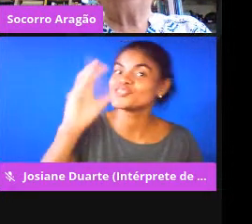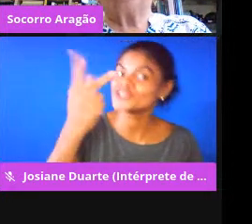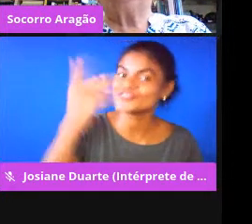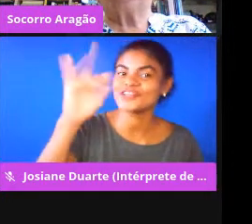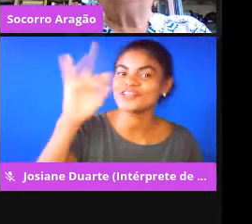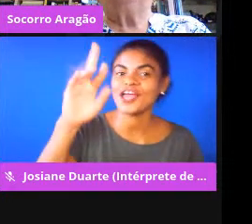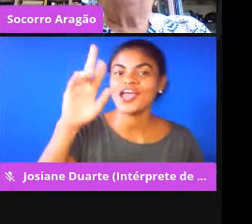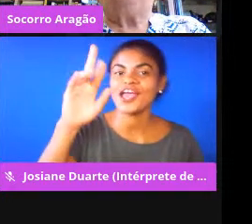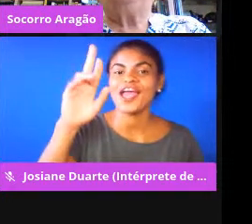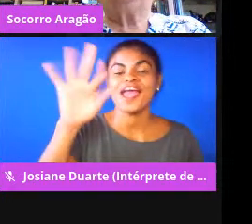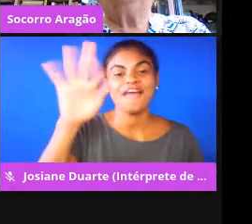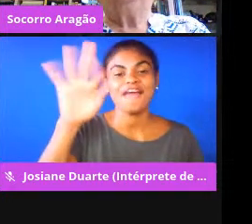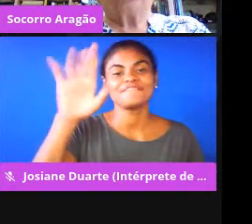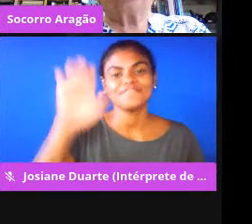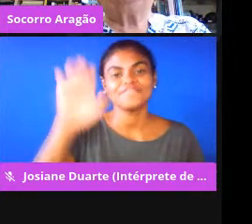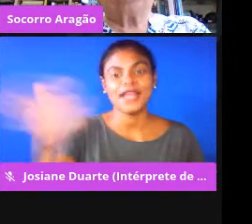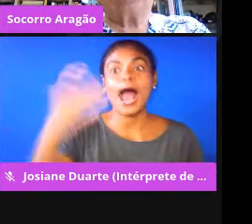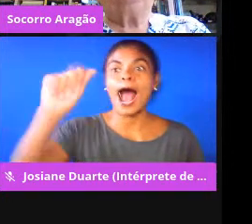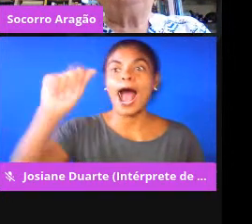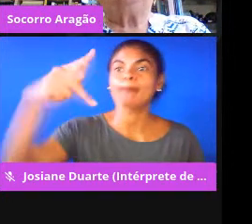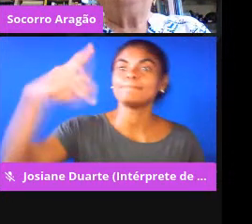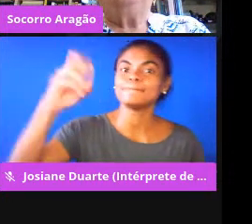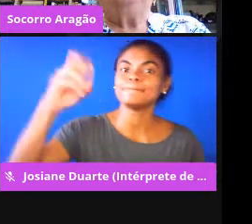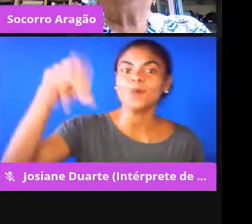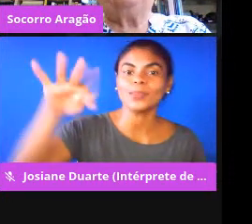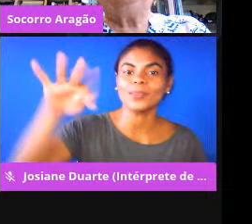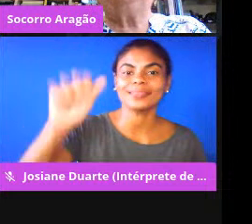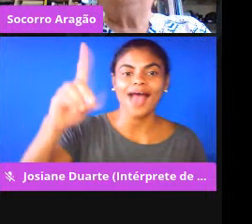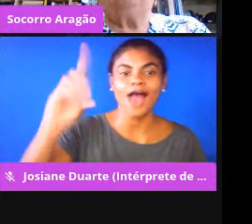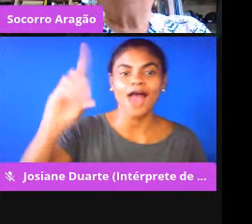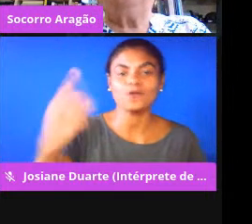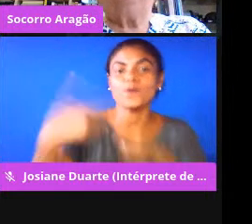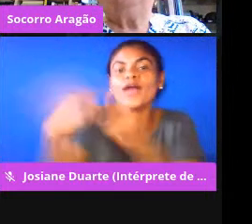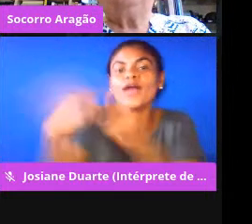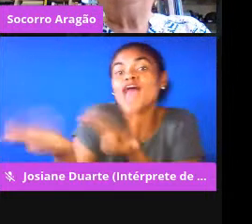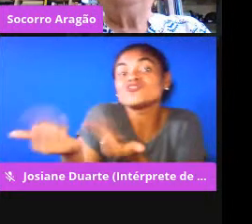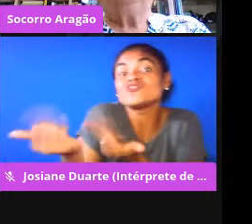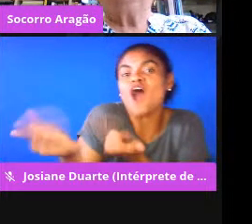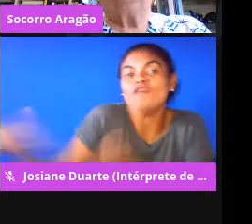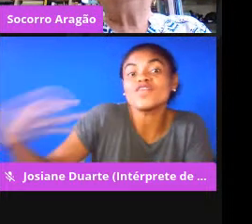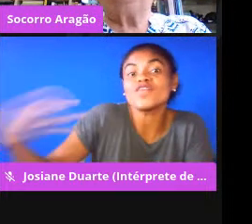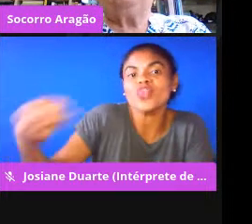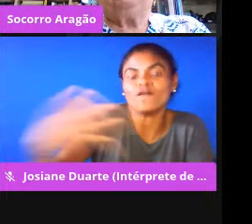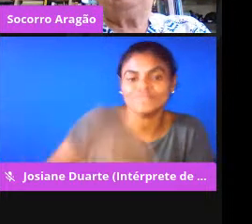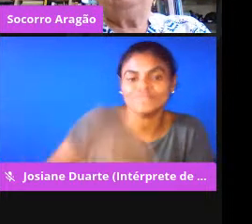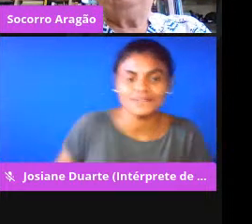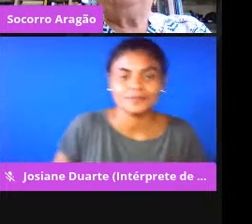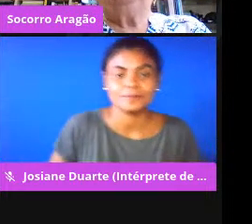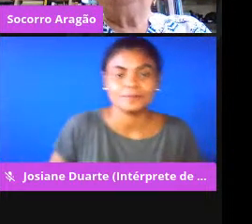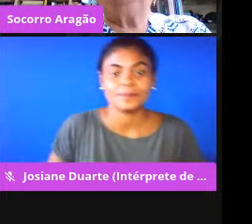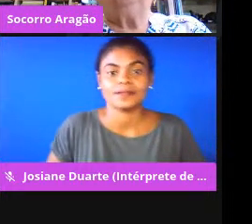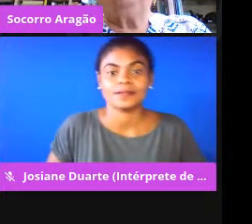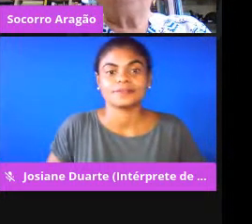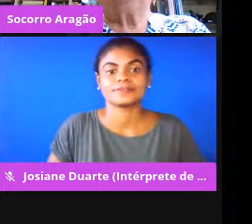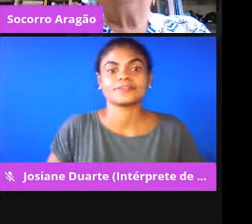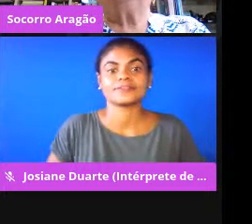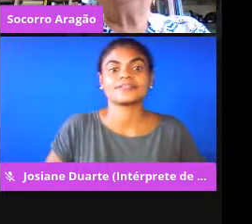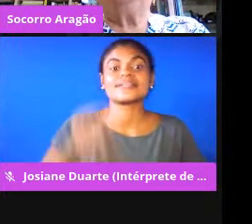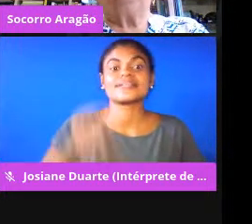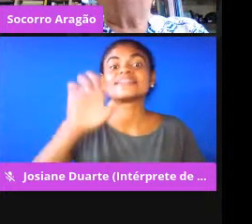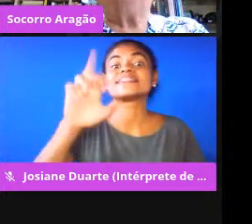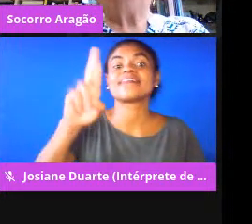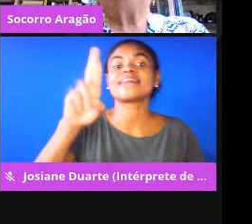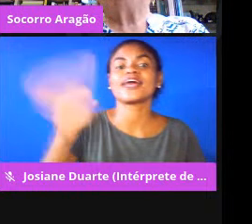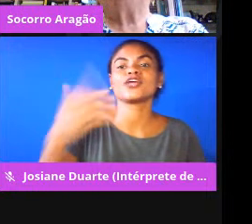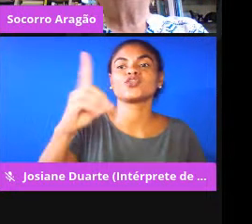situação ou coisa difícil, solução. Pessoa de trato difícil. Está aí o seu alvo do Amora, custa pagar. É duro de roer, mas